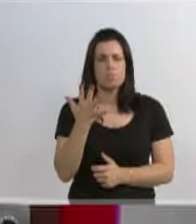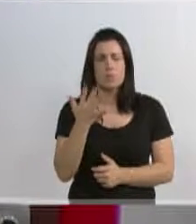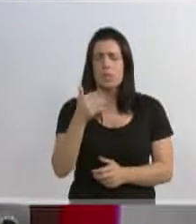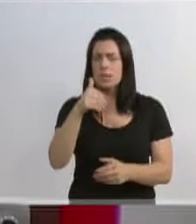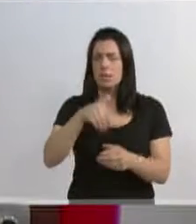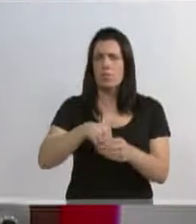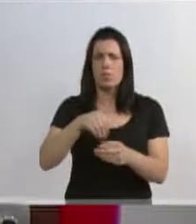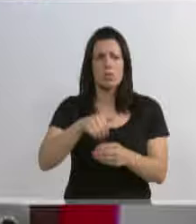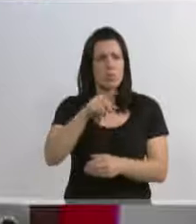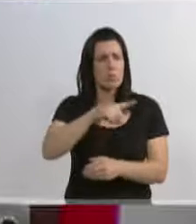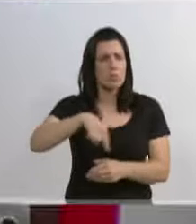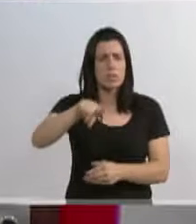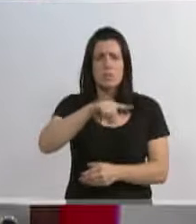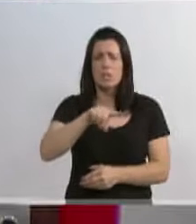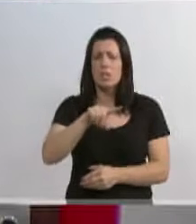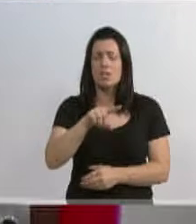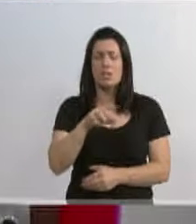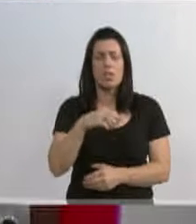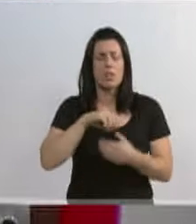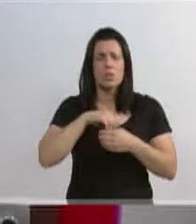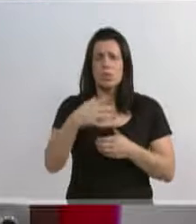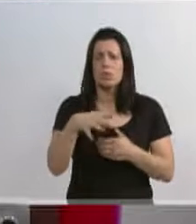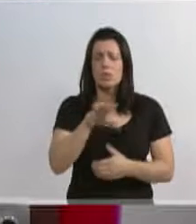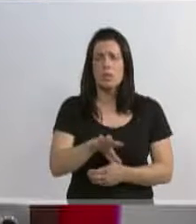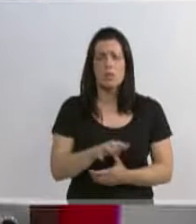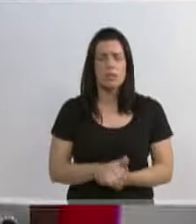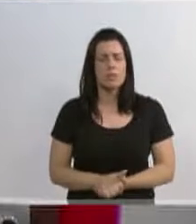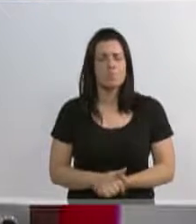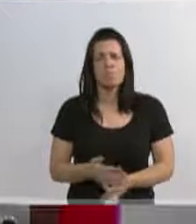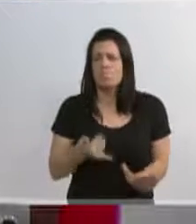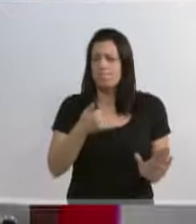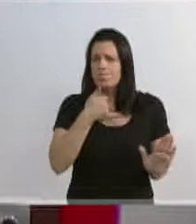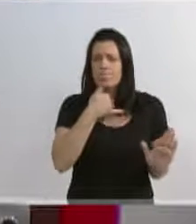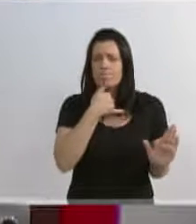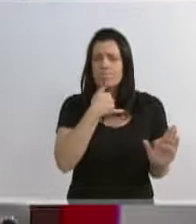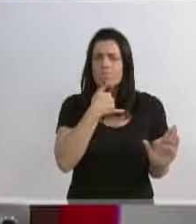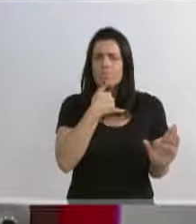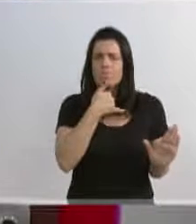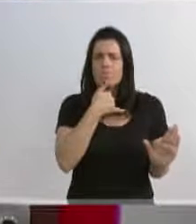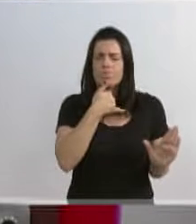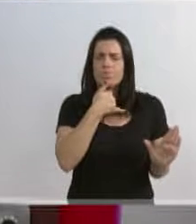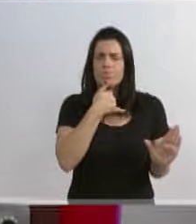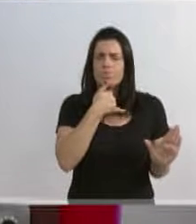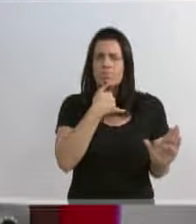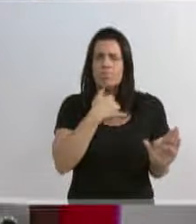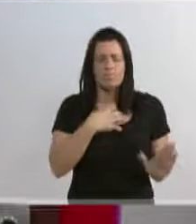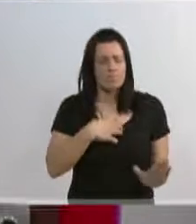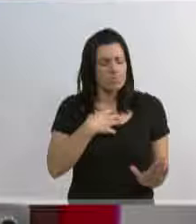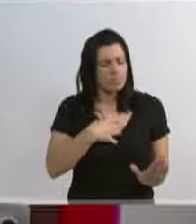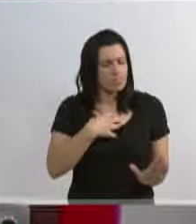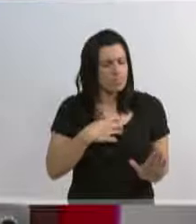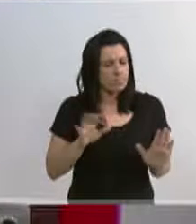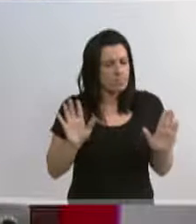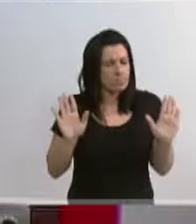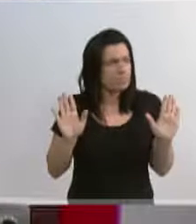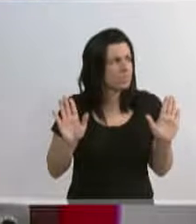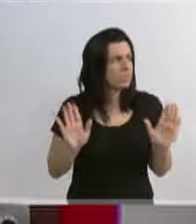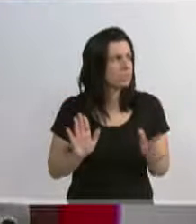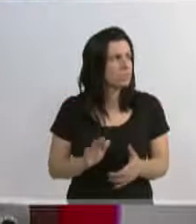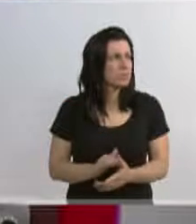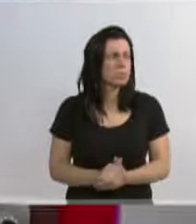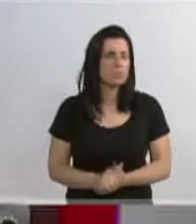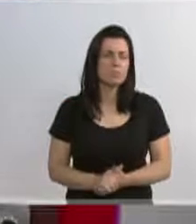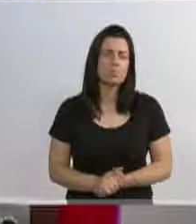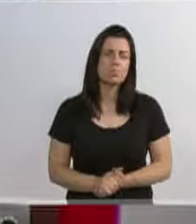que vossas excelências agem dessa forma. Só lamento, fica aqui a nossa indignação aqui em nome das associações de